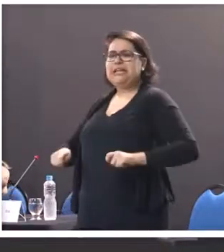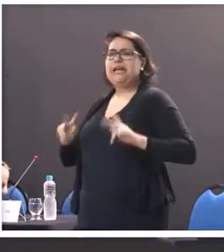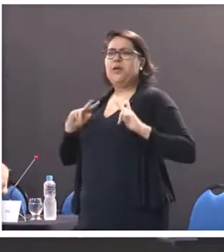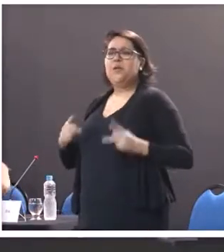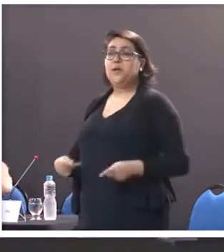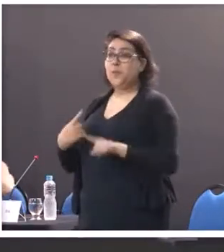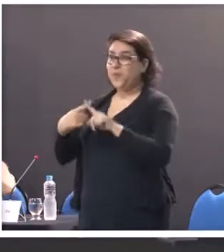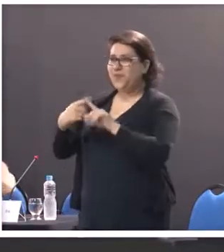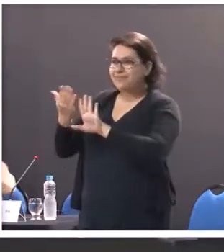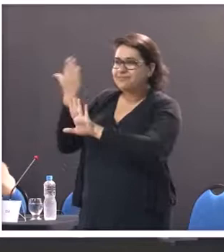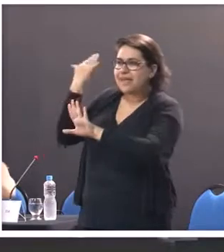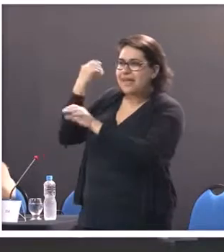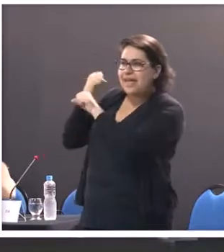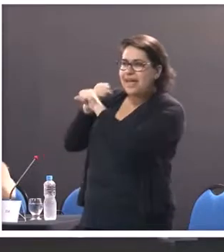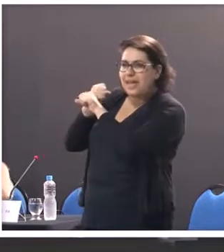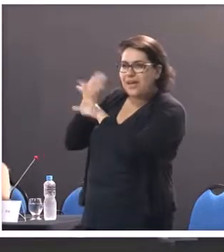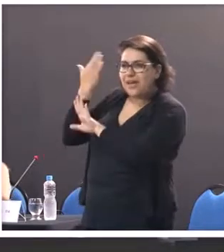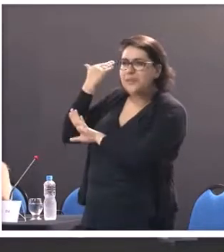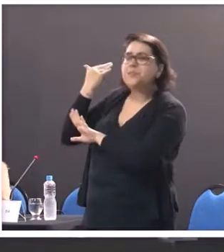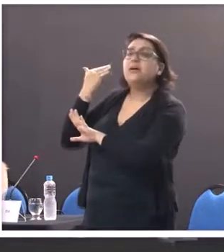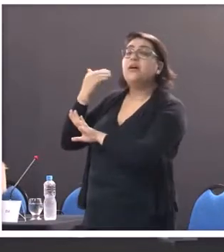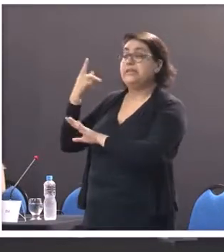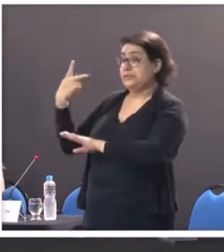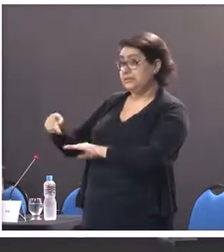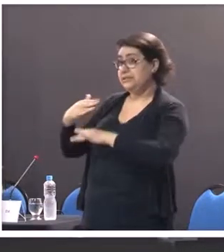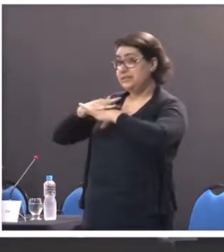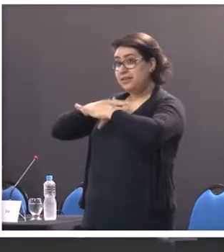porque naquela época, aquela cidade ali,